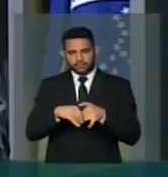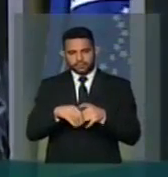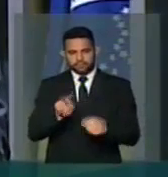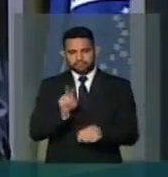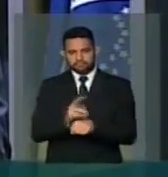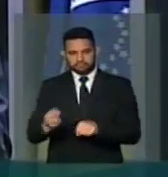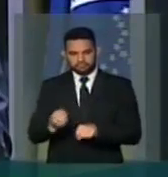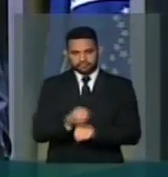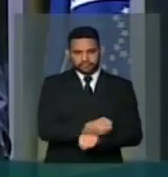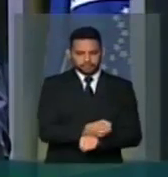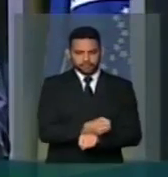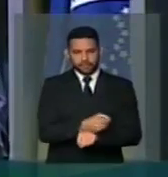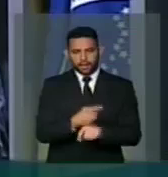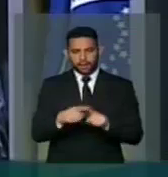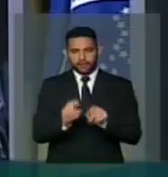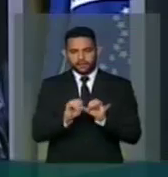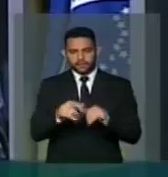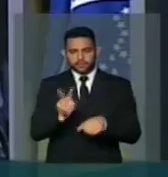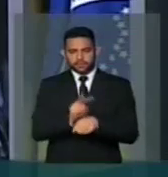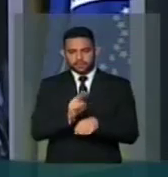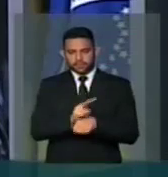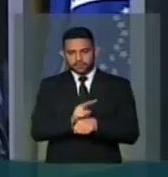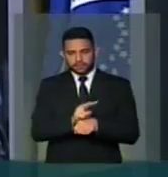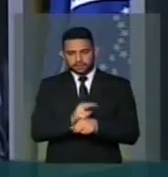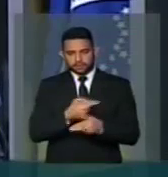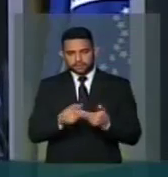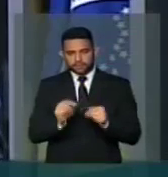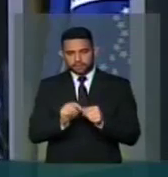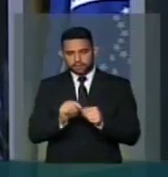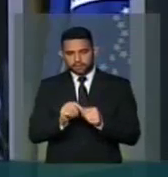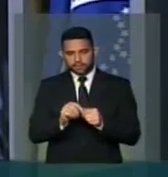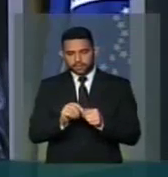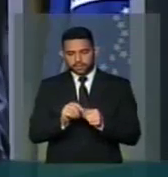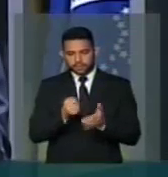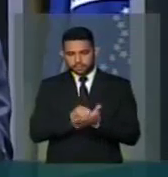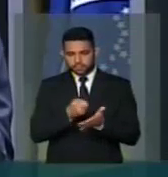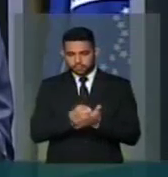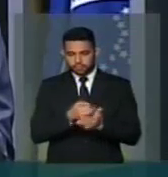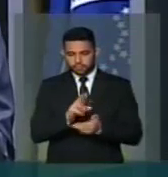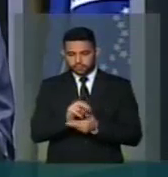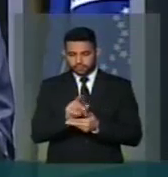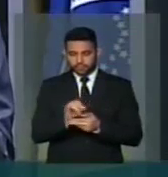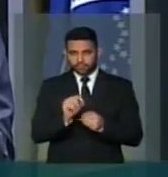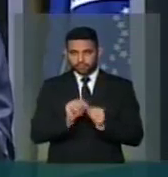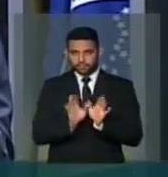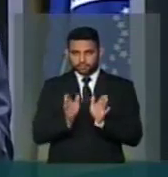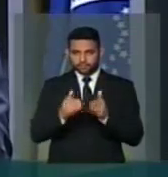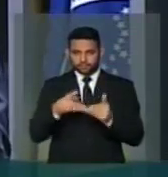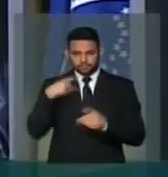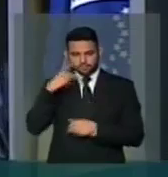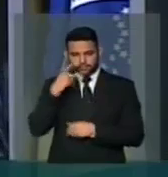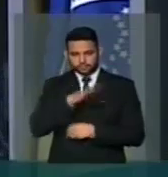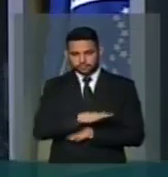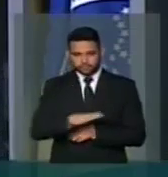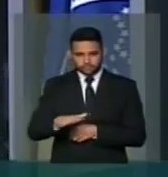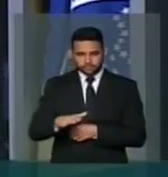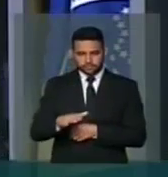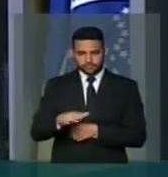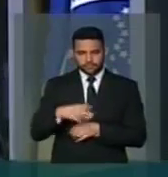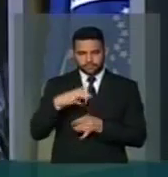abrigamento indiscriminado, a priorização das medidas de proteção sobre as socioeducativas, deixando-se de focalizar a política da infância